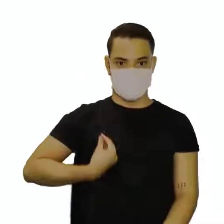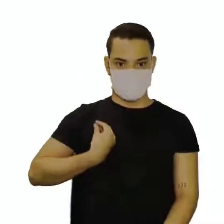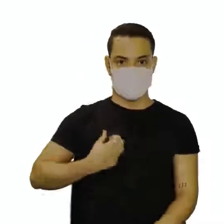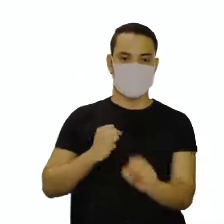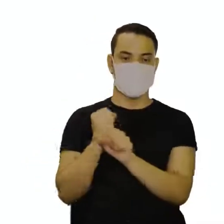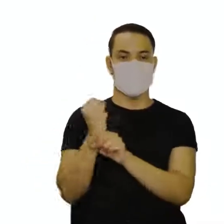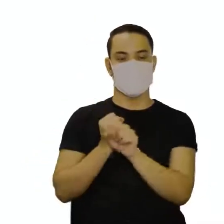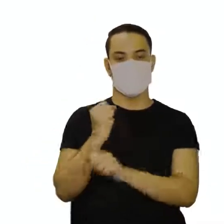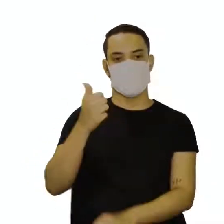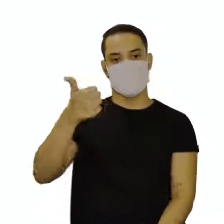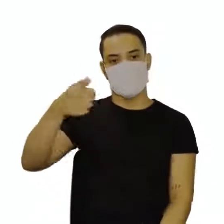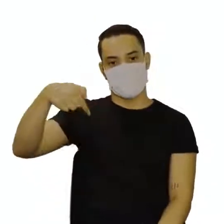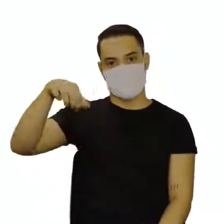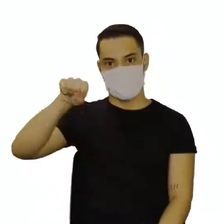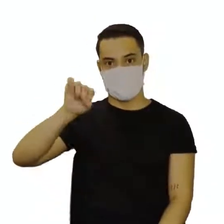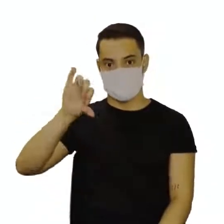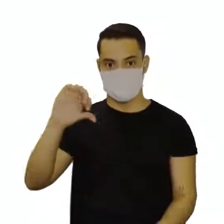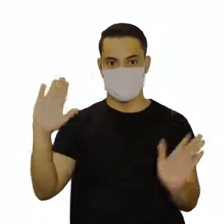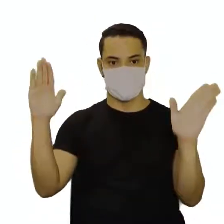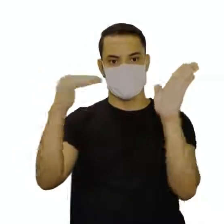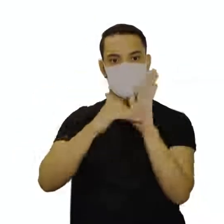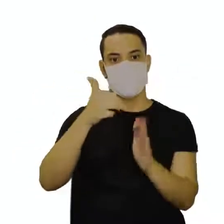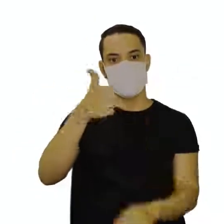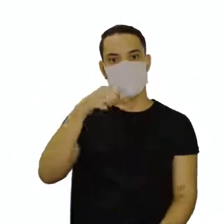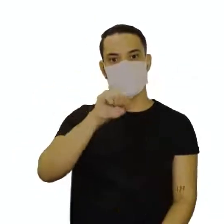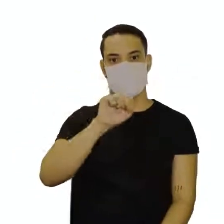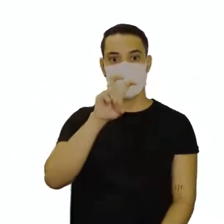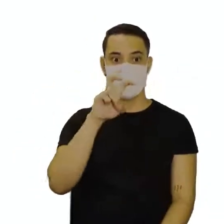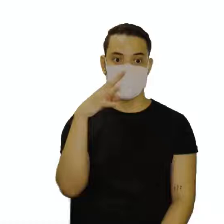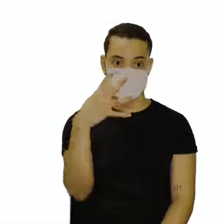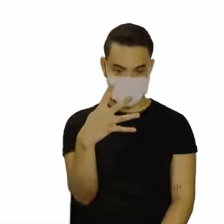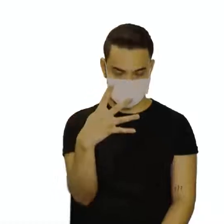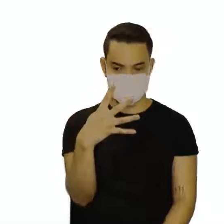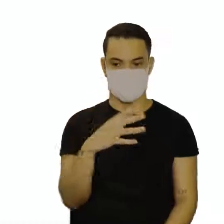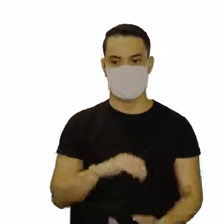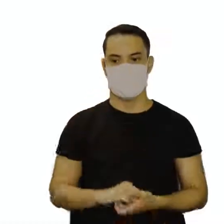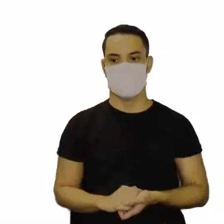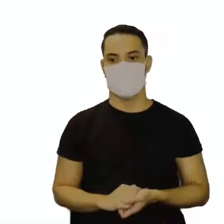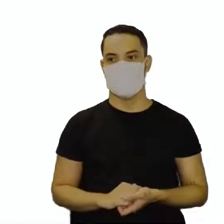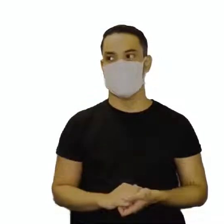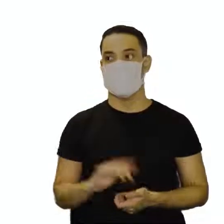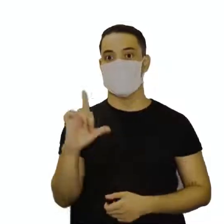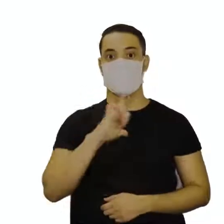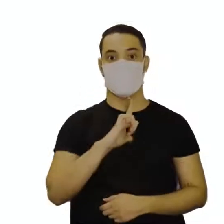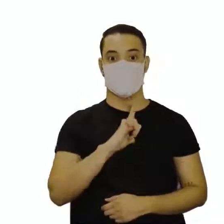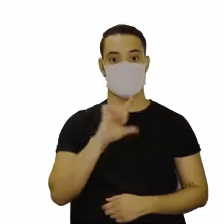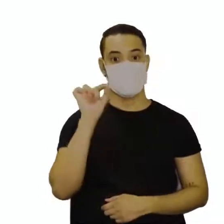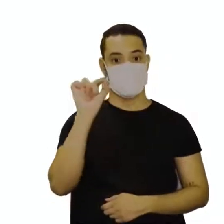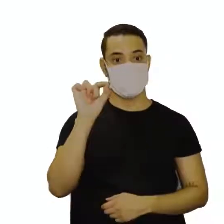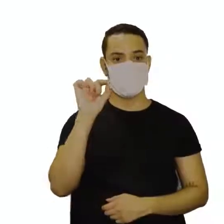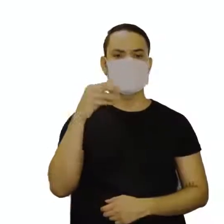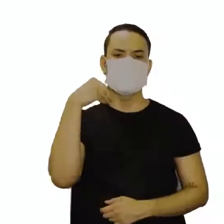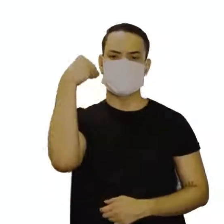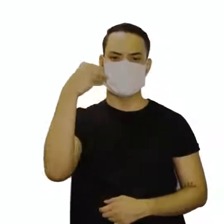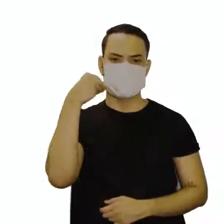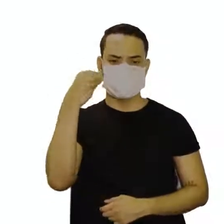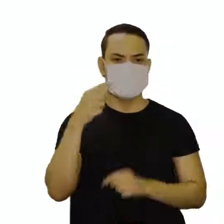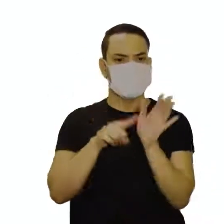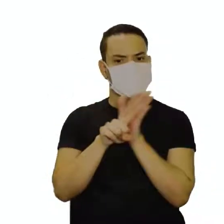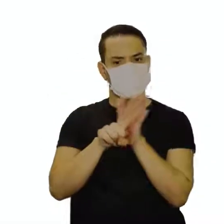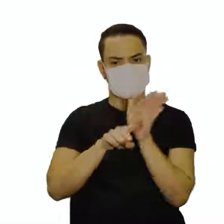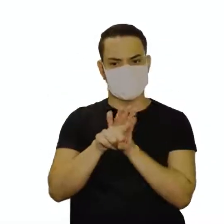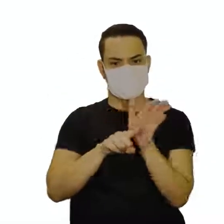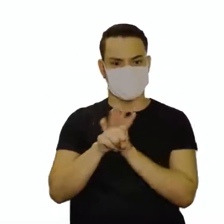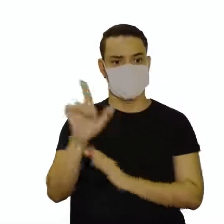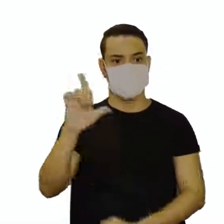de 1789 e 1854 e verificou experimentalmente